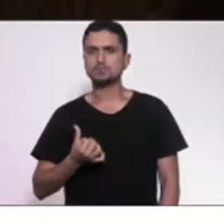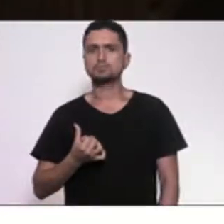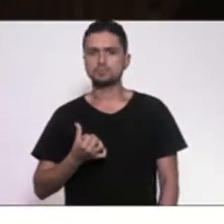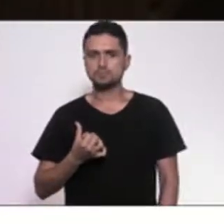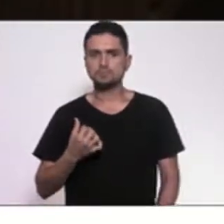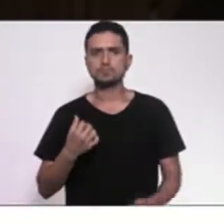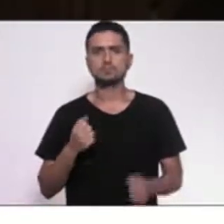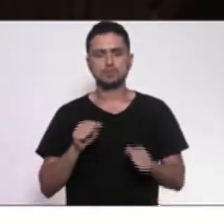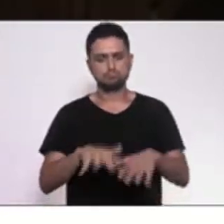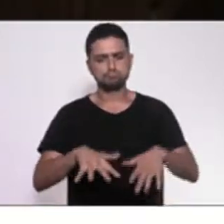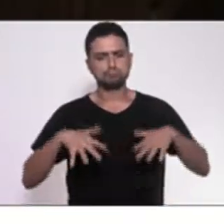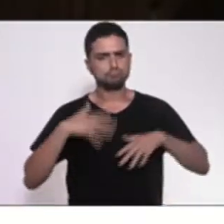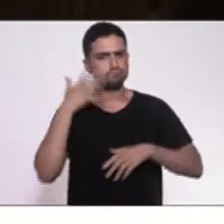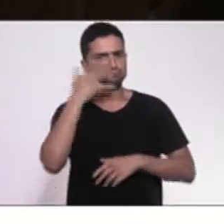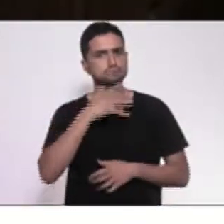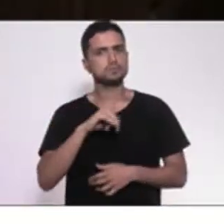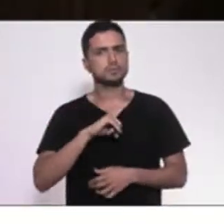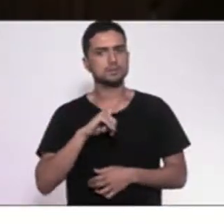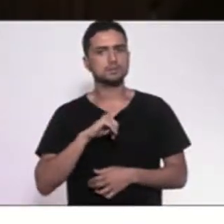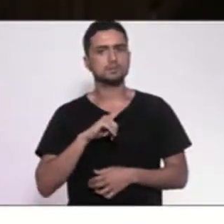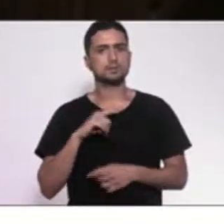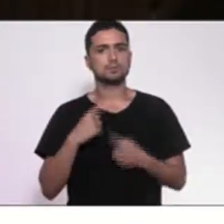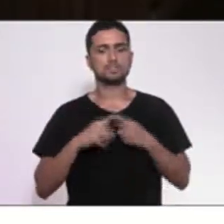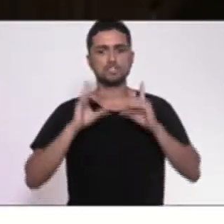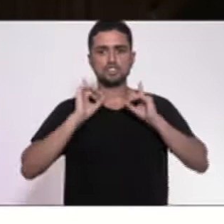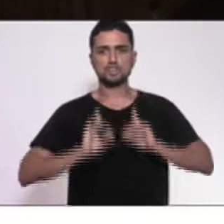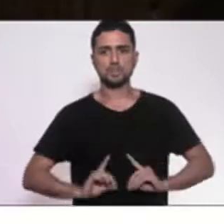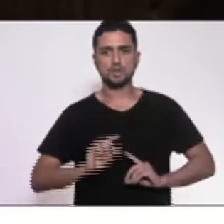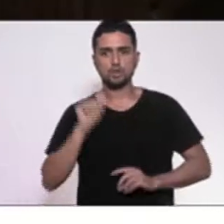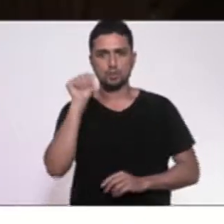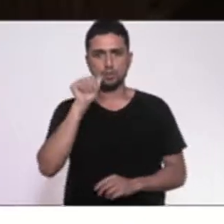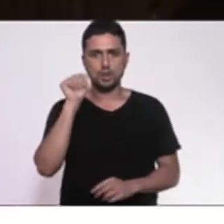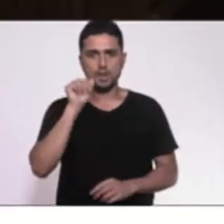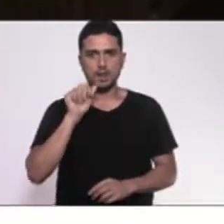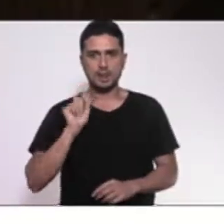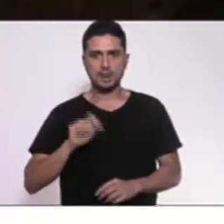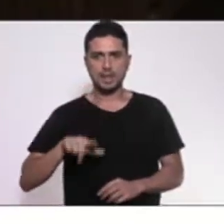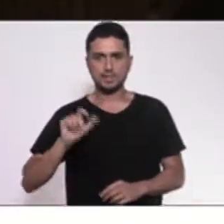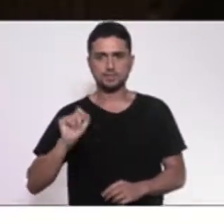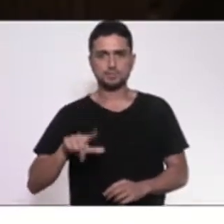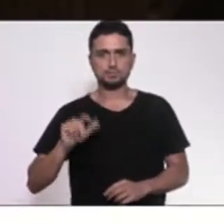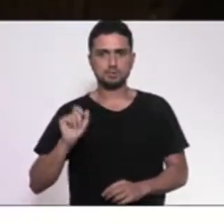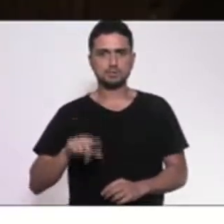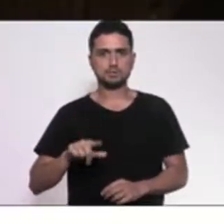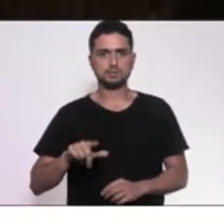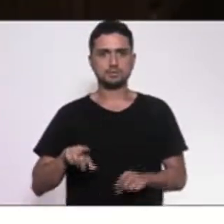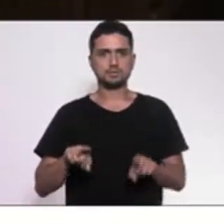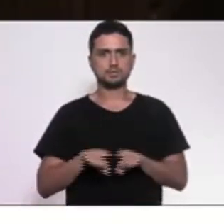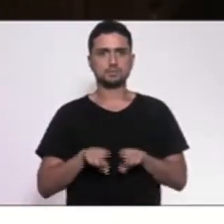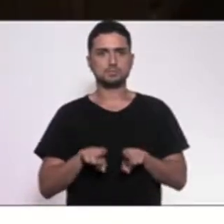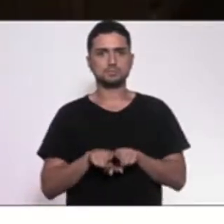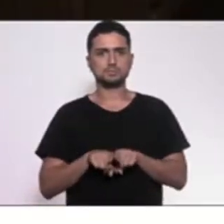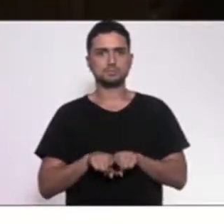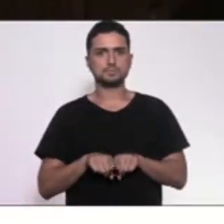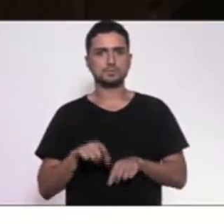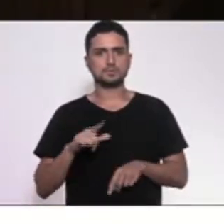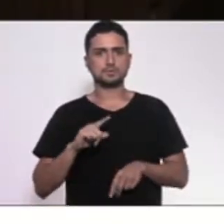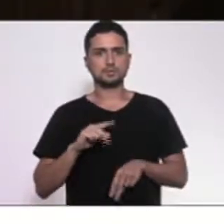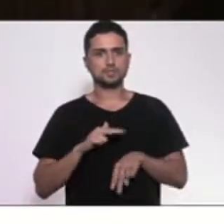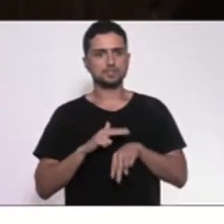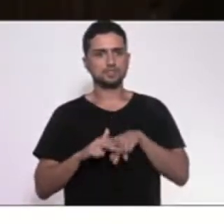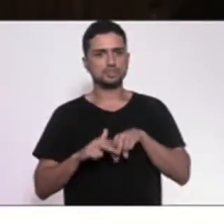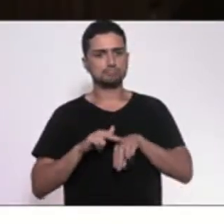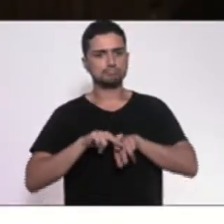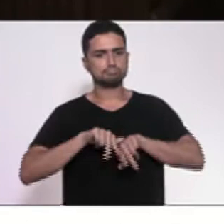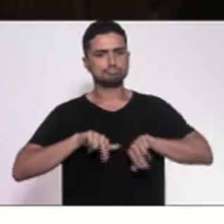dos temas relacionados a violações dos direitos das mulheres em relação à sua orientação sexual.